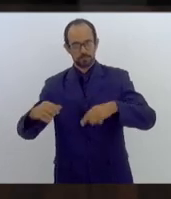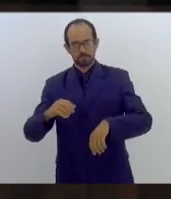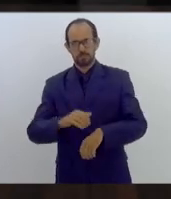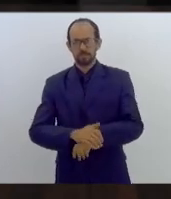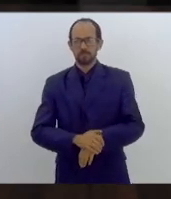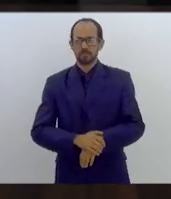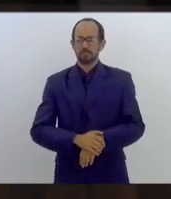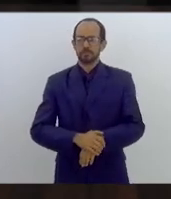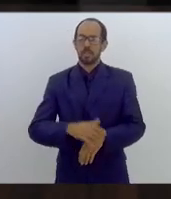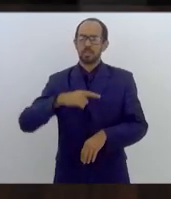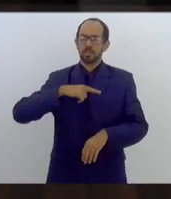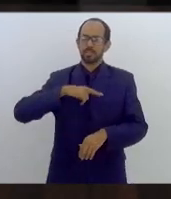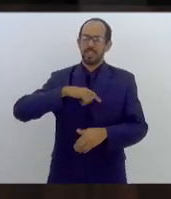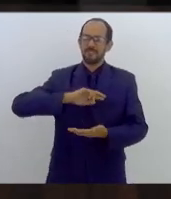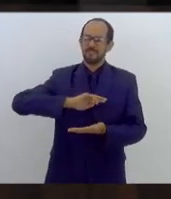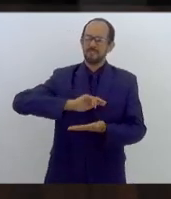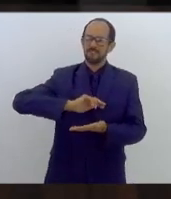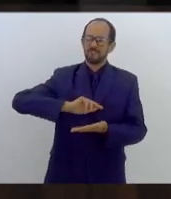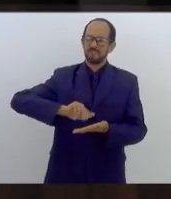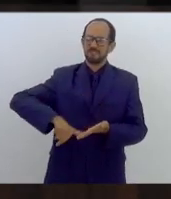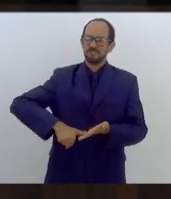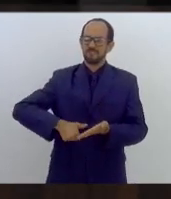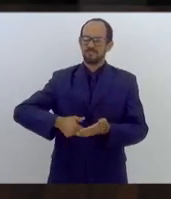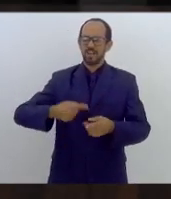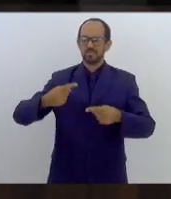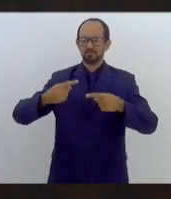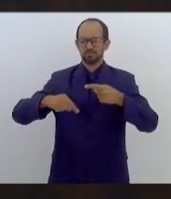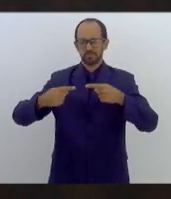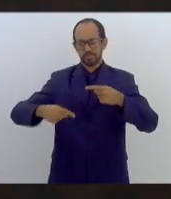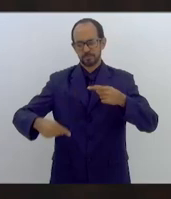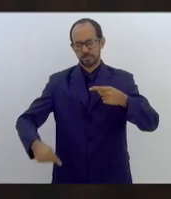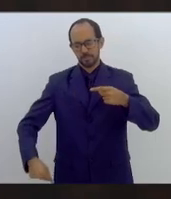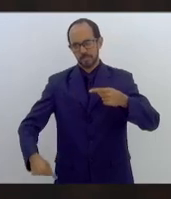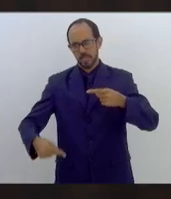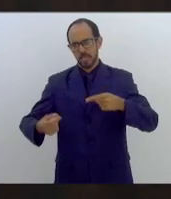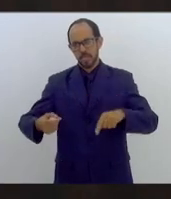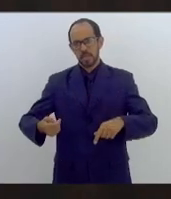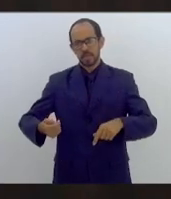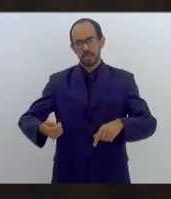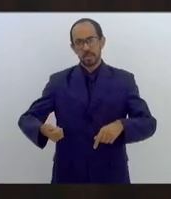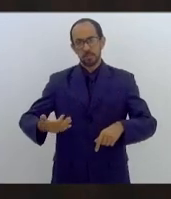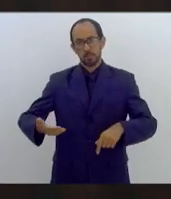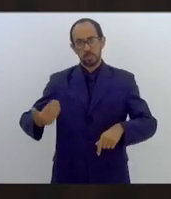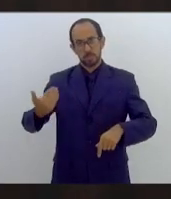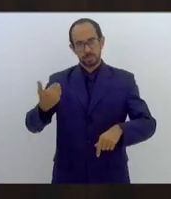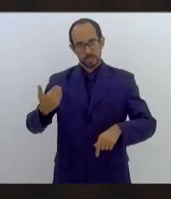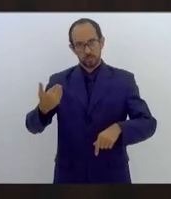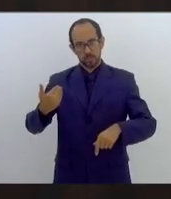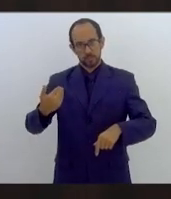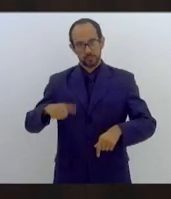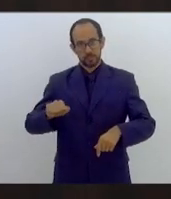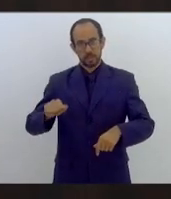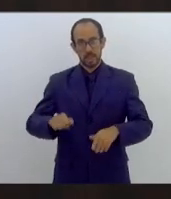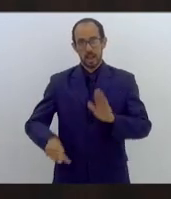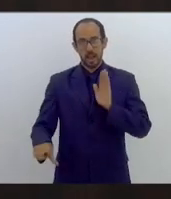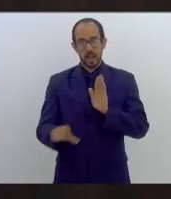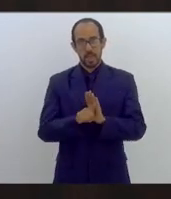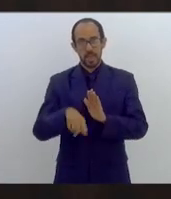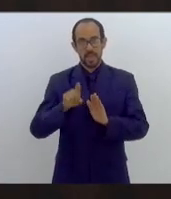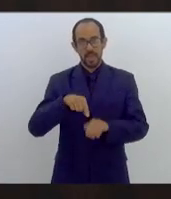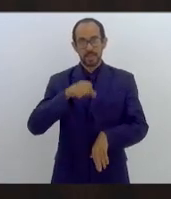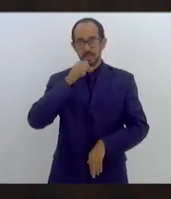tem muitas controvérsias e é muito novo, porque a lei é... apesar de a lei ser bem antiga,